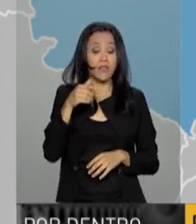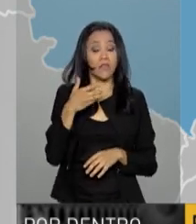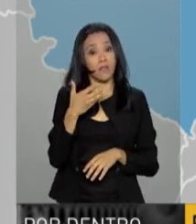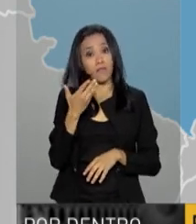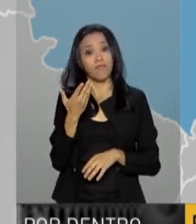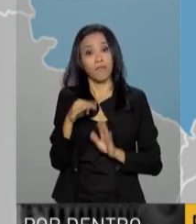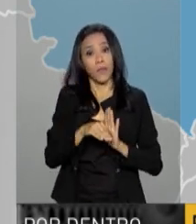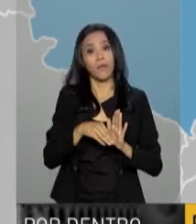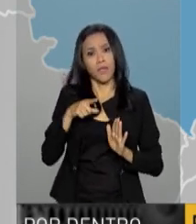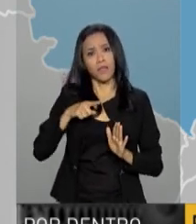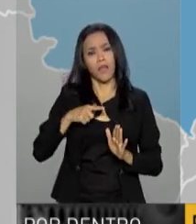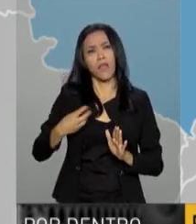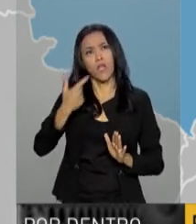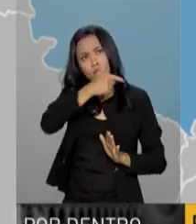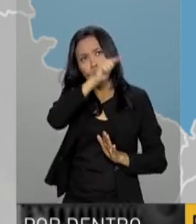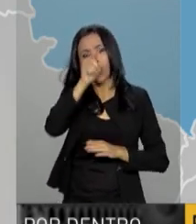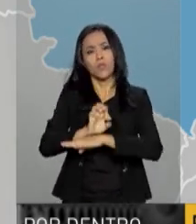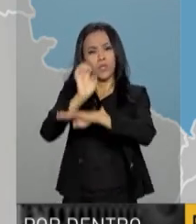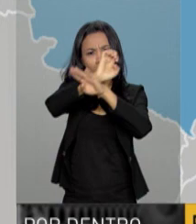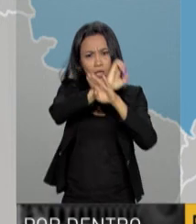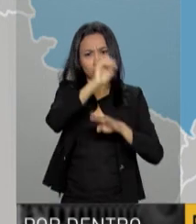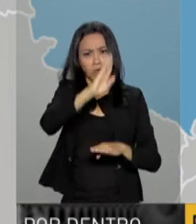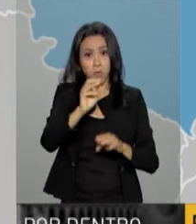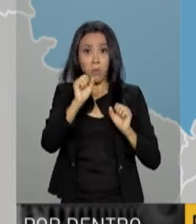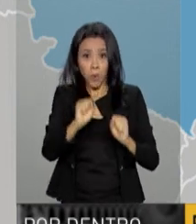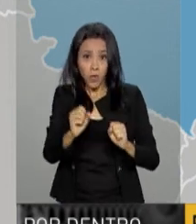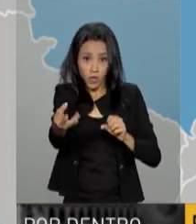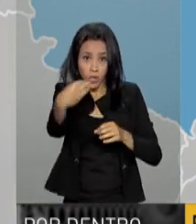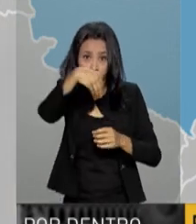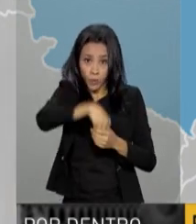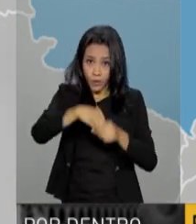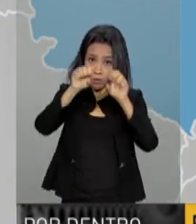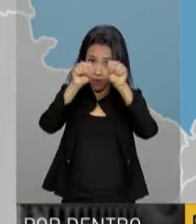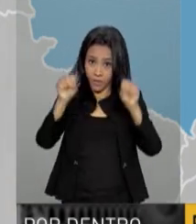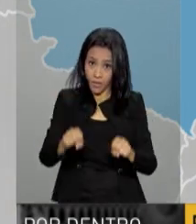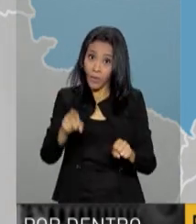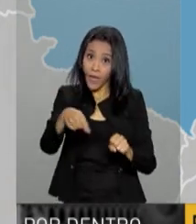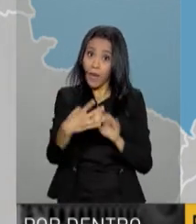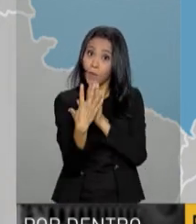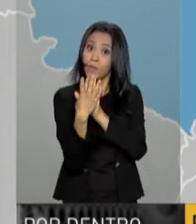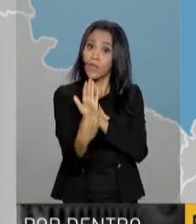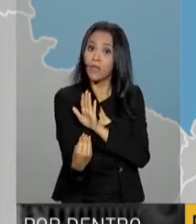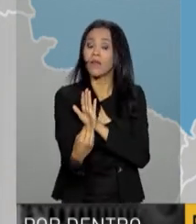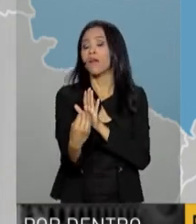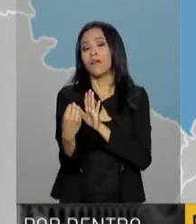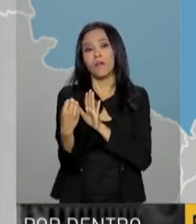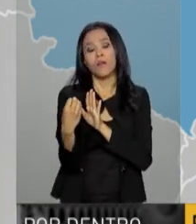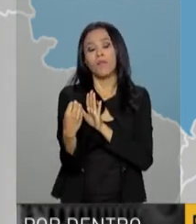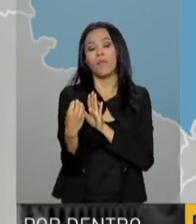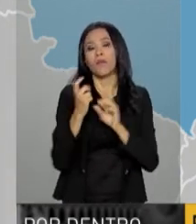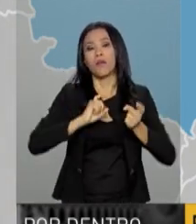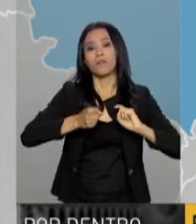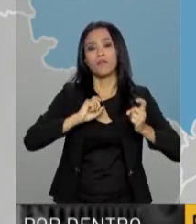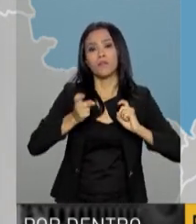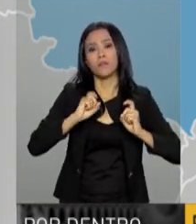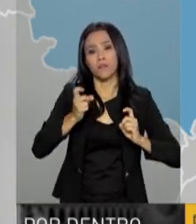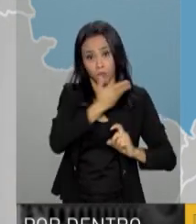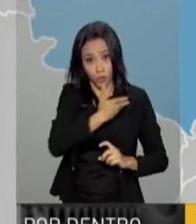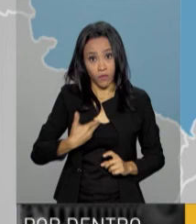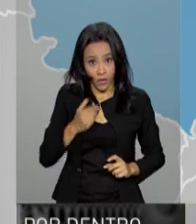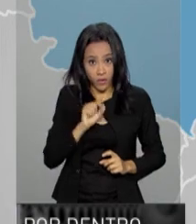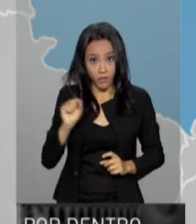vários outros estados do brasil podem ser incluídos no sistema até como exemplo para as administrações públicas do país